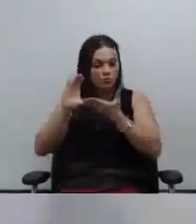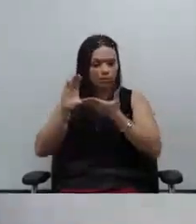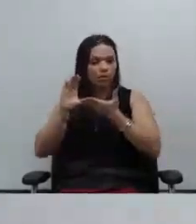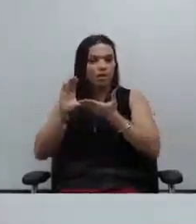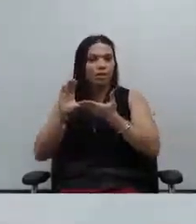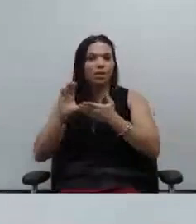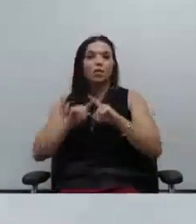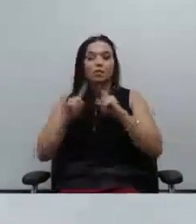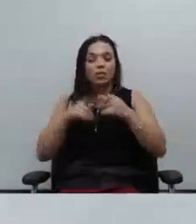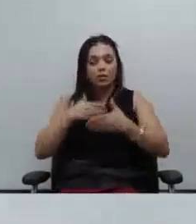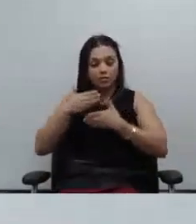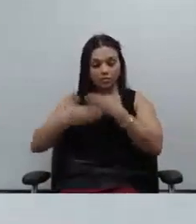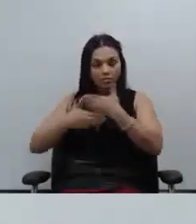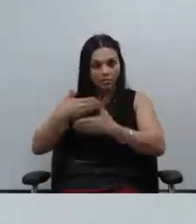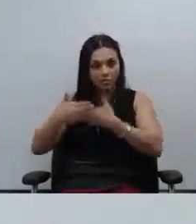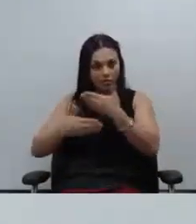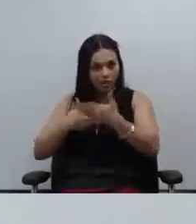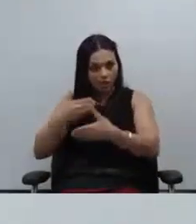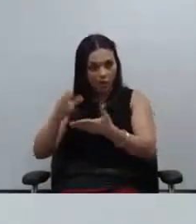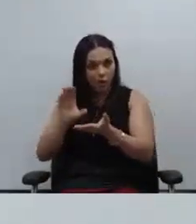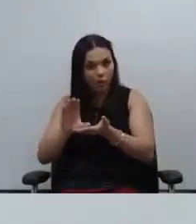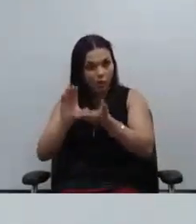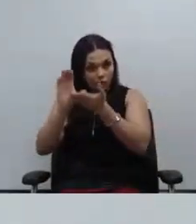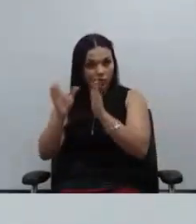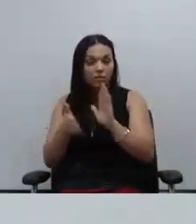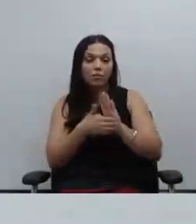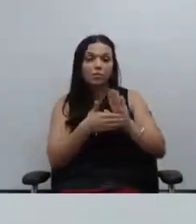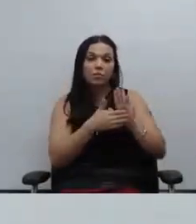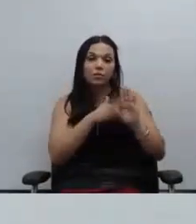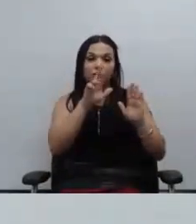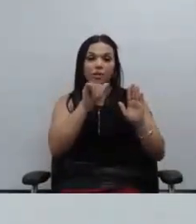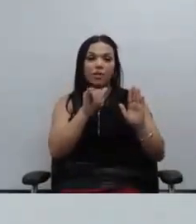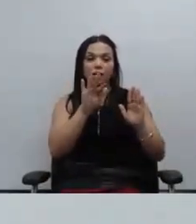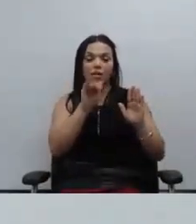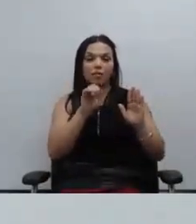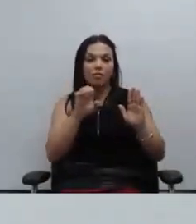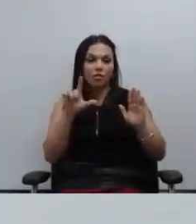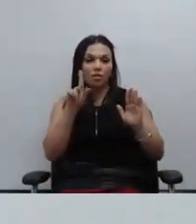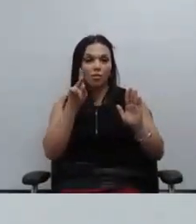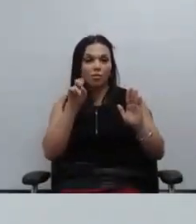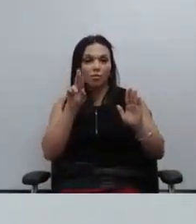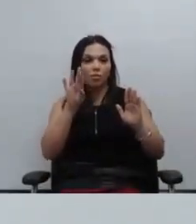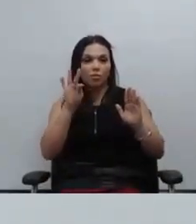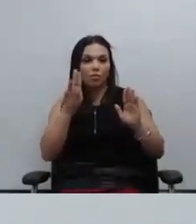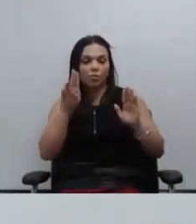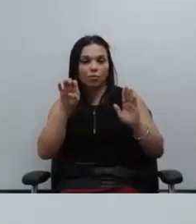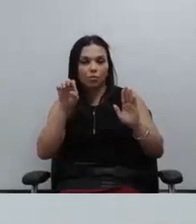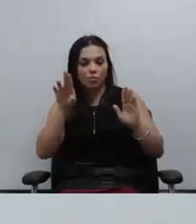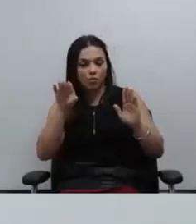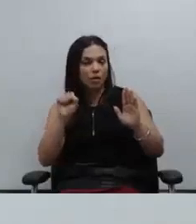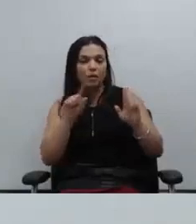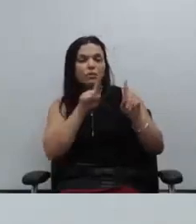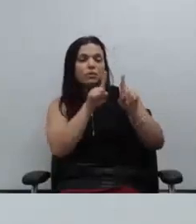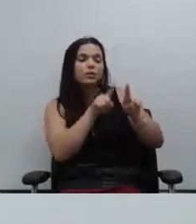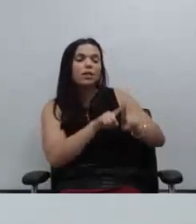posteriormente, durante o Conselho, a partir de uma proposta do conselheiro Rafael Português, o próprio Conselho chancelou aquele ato que havia